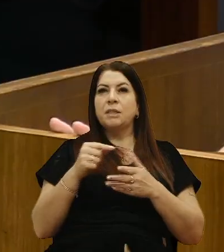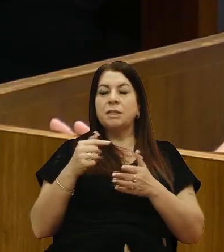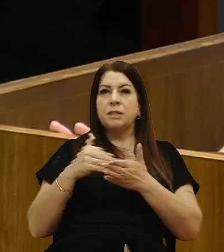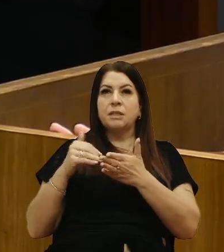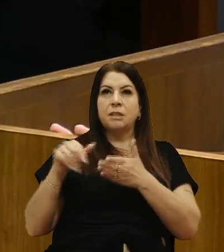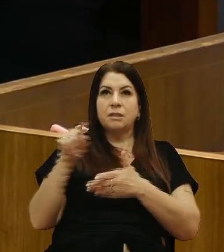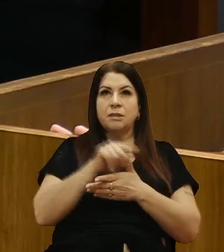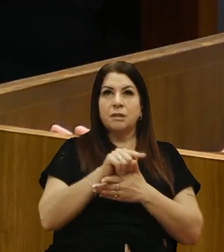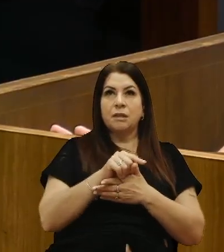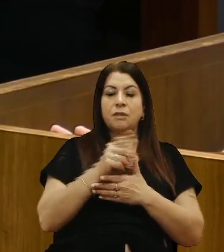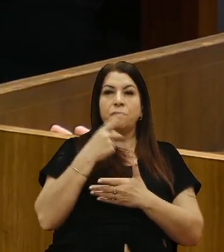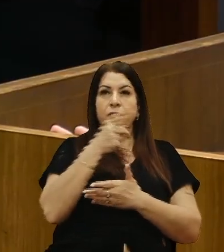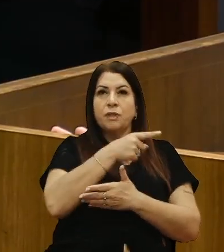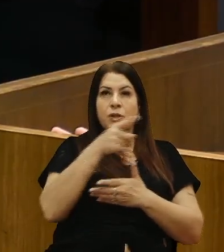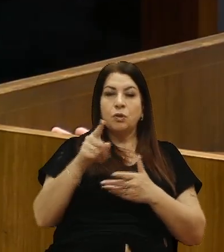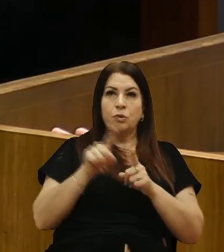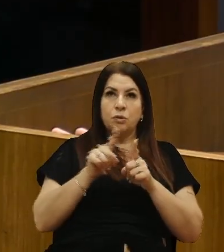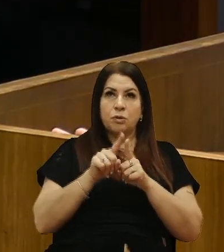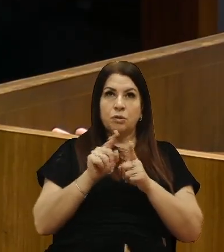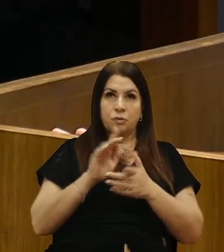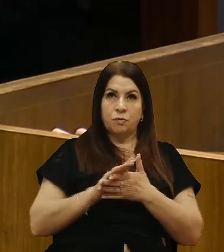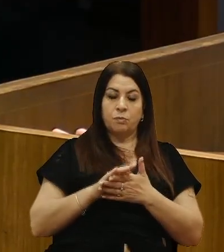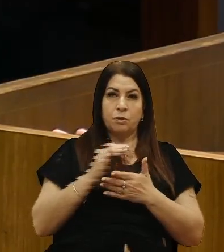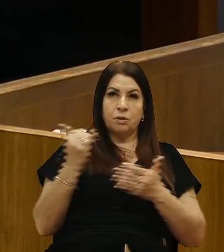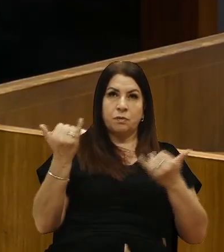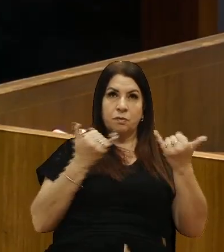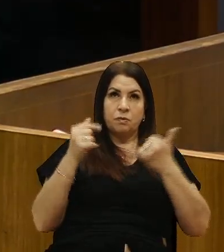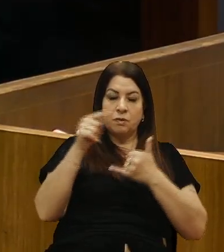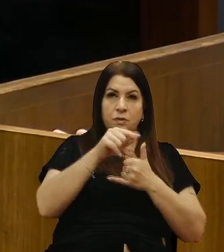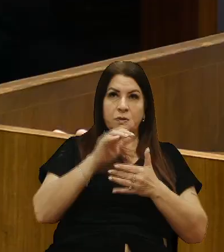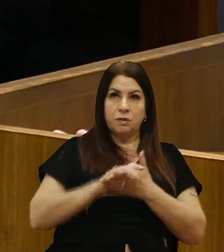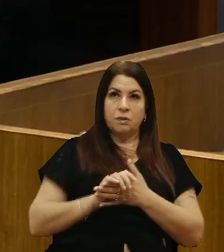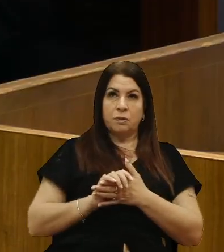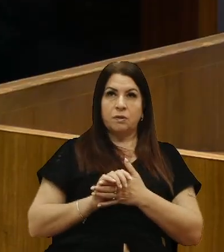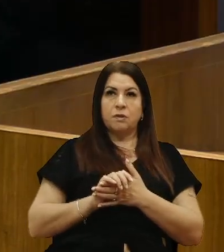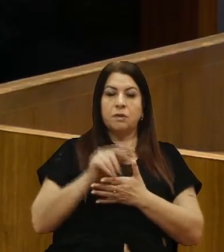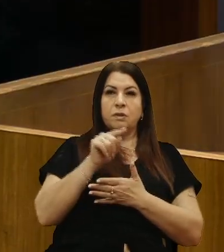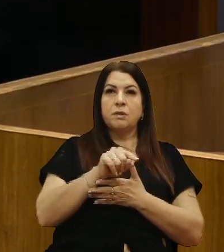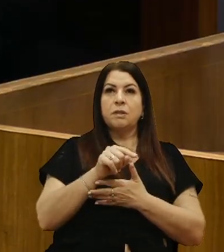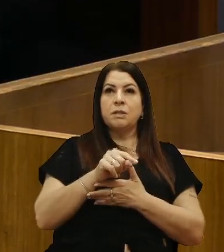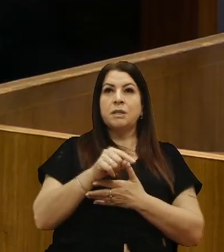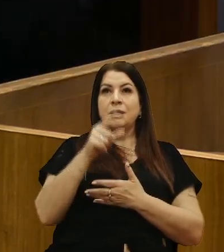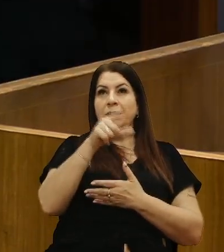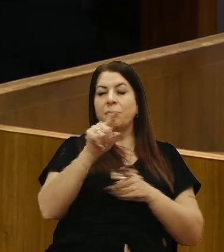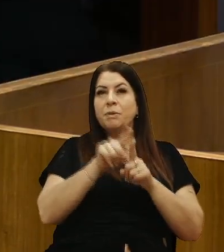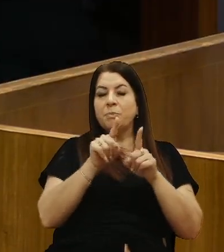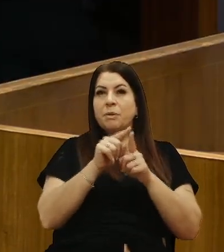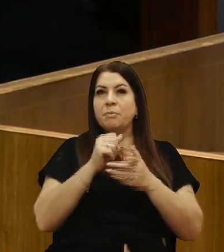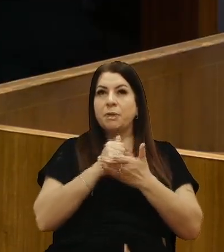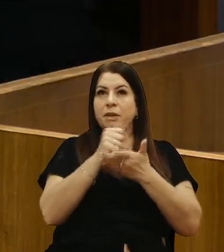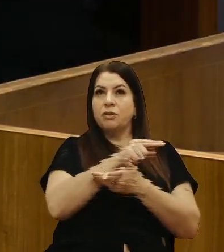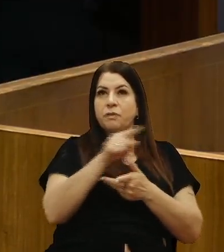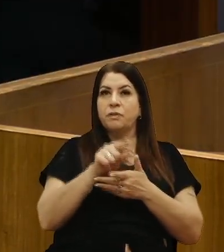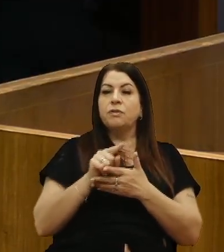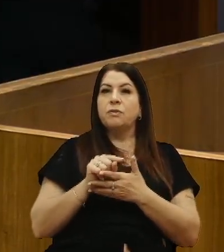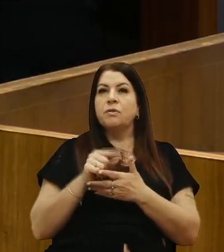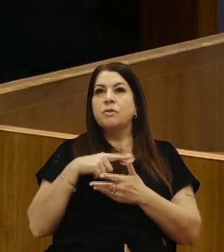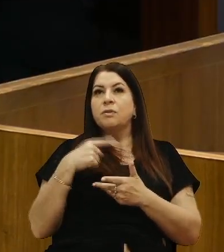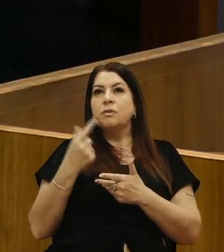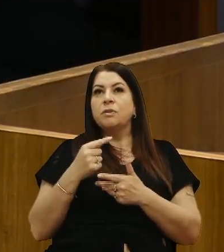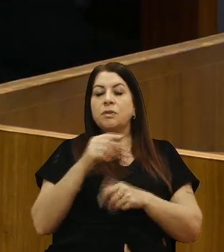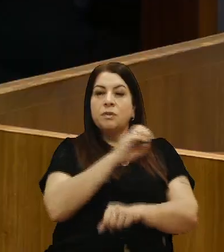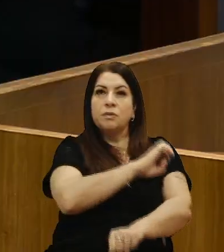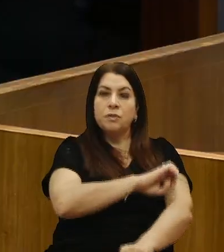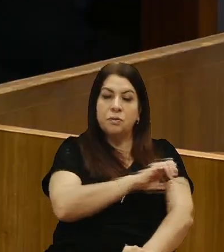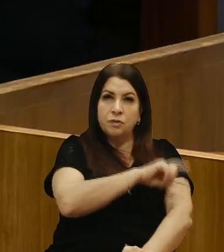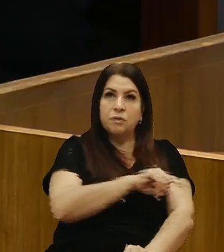secretário comentou, e ele me informou naquela sexta-feira. Temos aqui, inclusive, o assessor Bittencourt, que já foi, quando eu era estagiária,